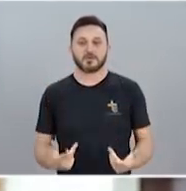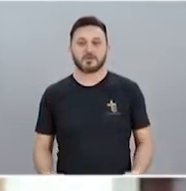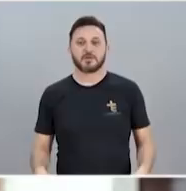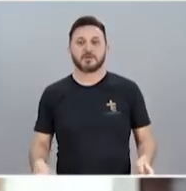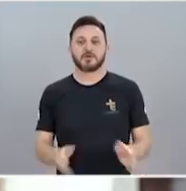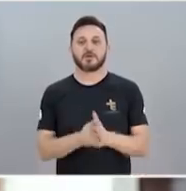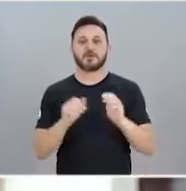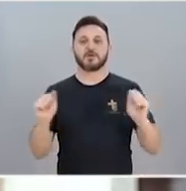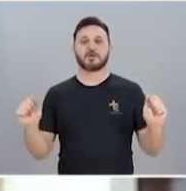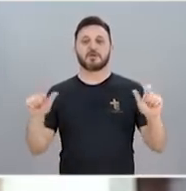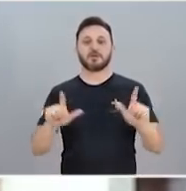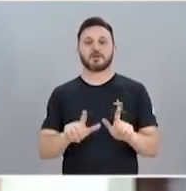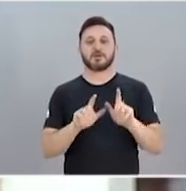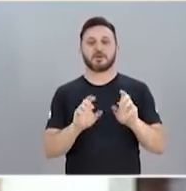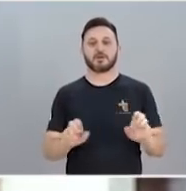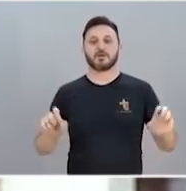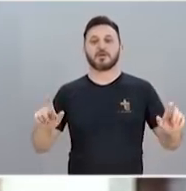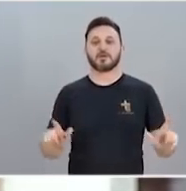aleluia.